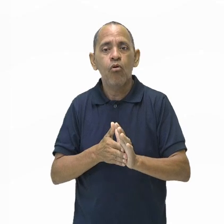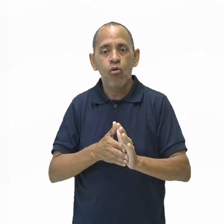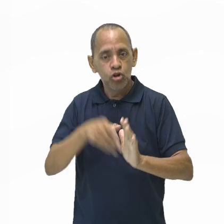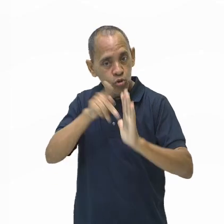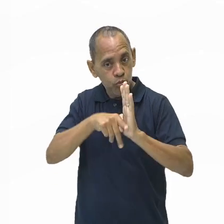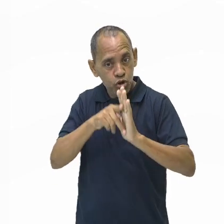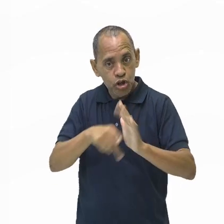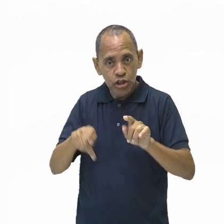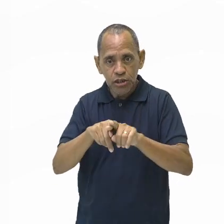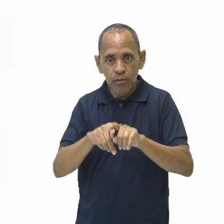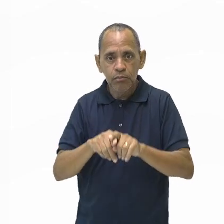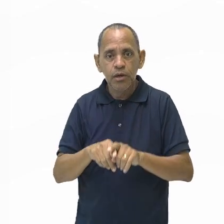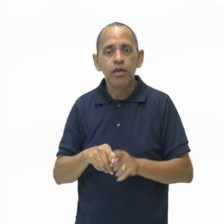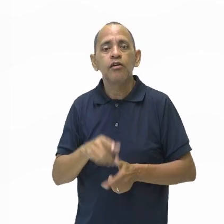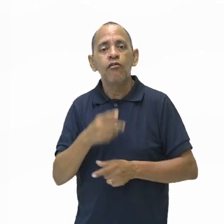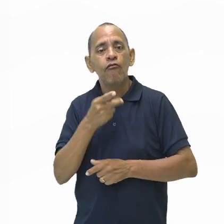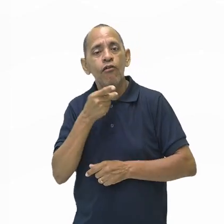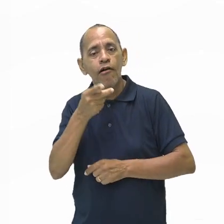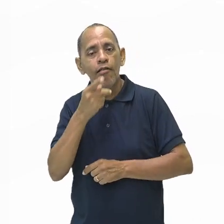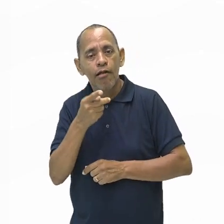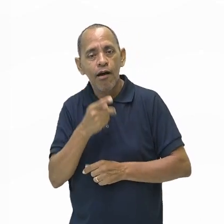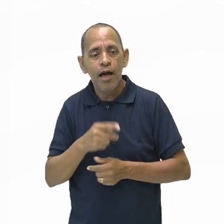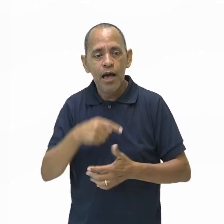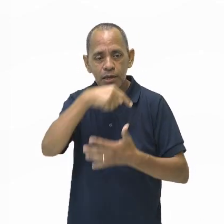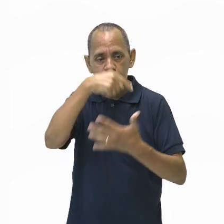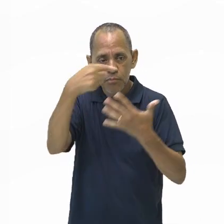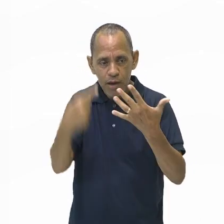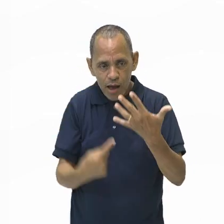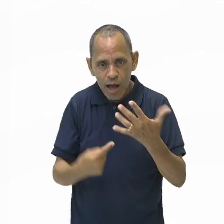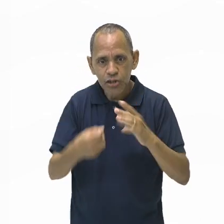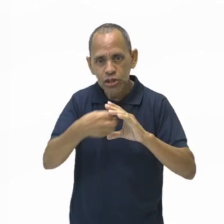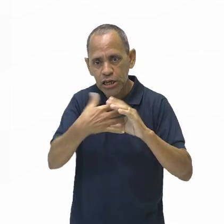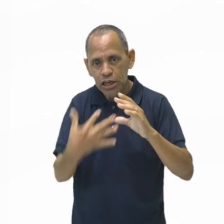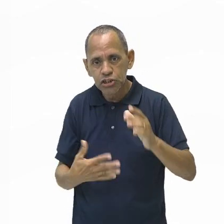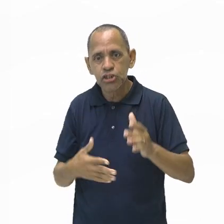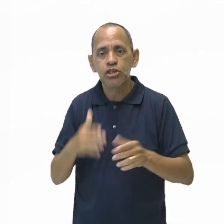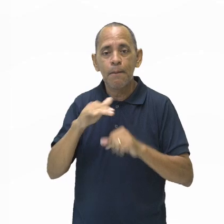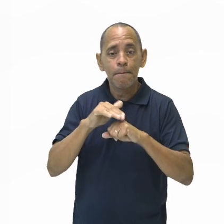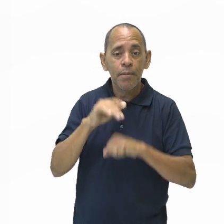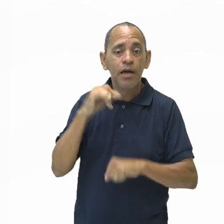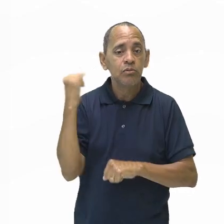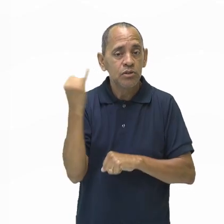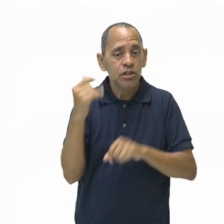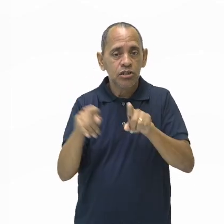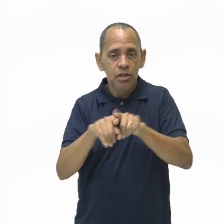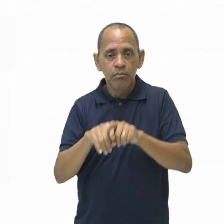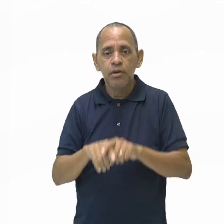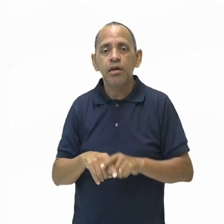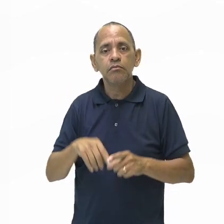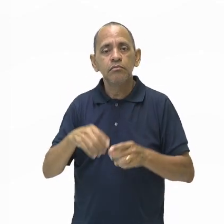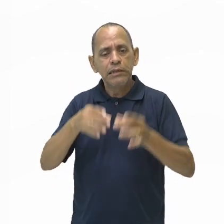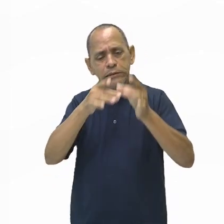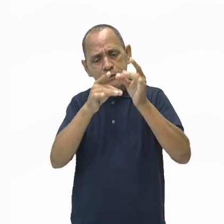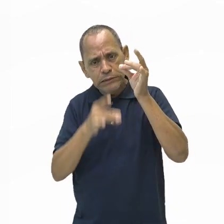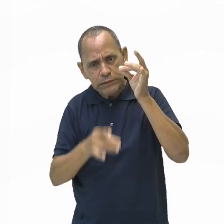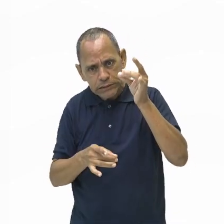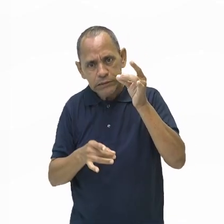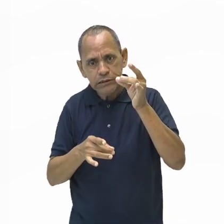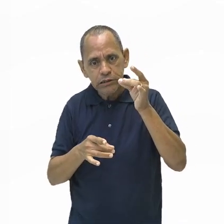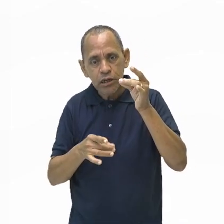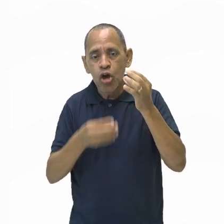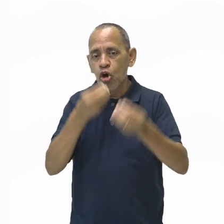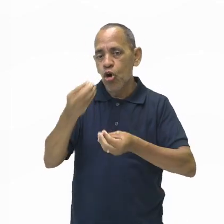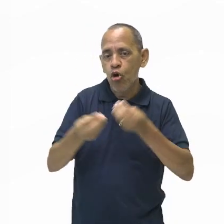seus aspectos mais importantes, descrever as circunstâncias que o envolvem, sempre